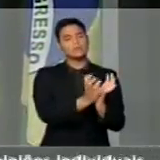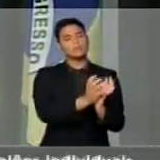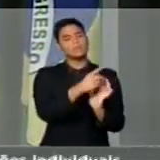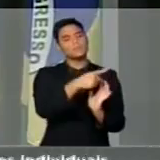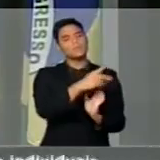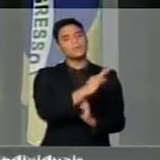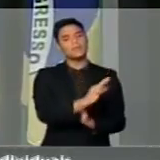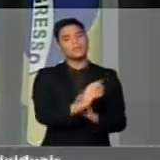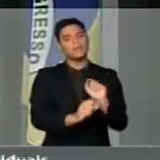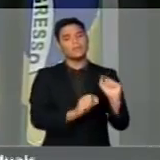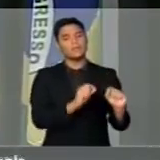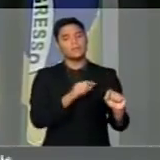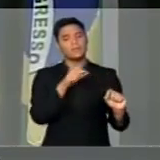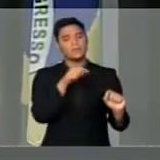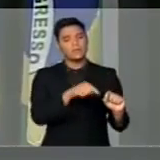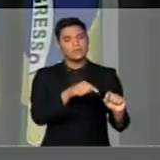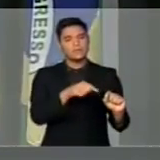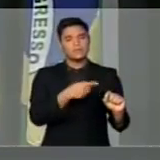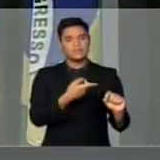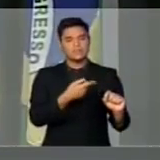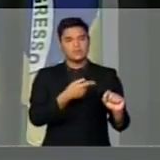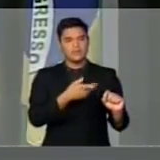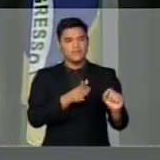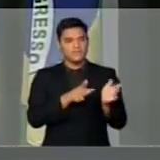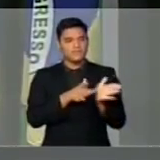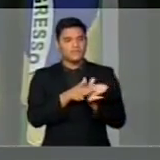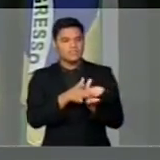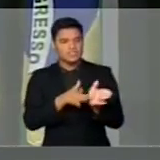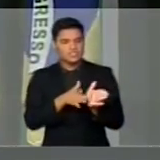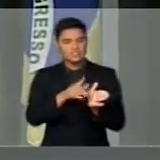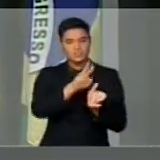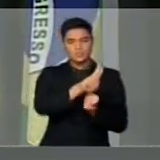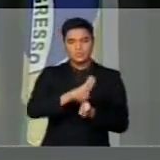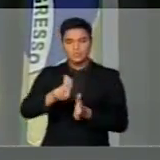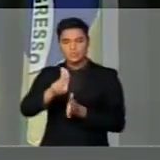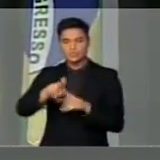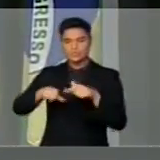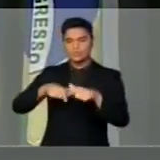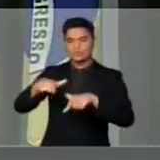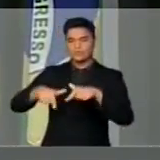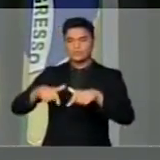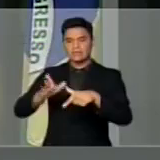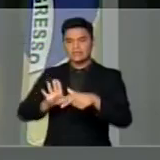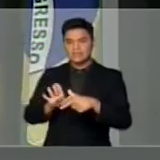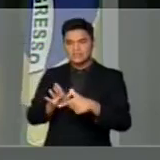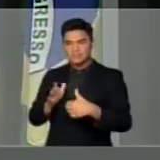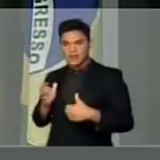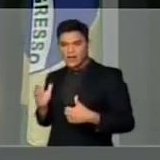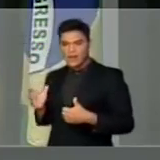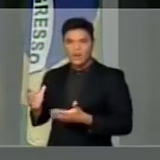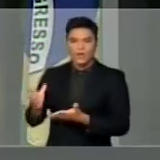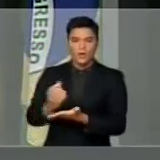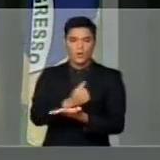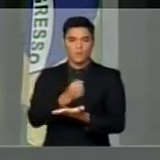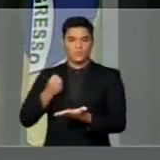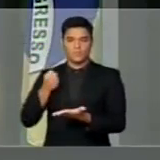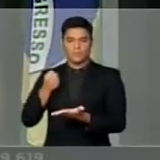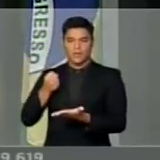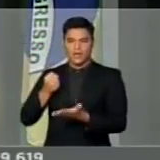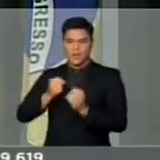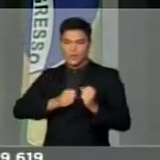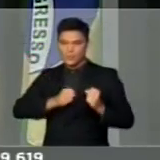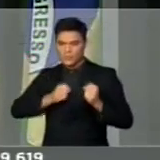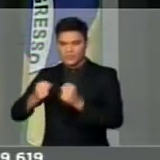este, que usou o trabalhismo para usurpar o poder, e chega o poder, é este